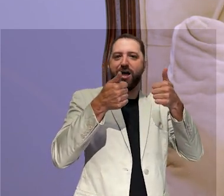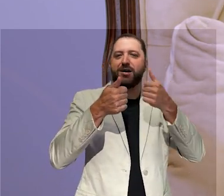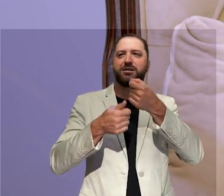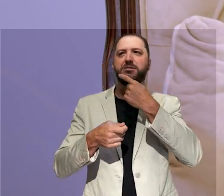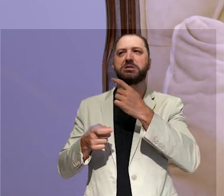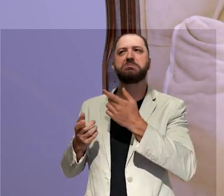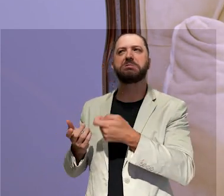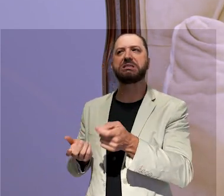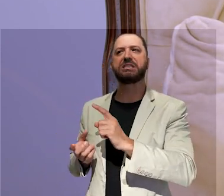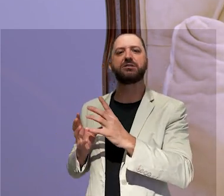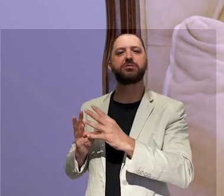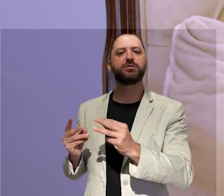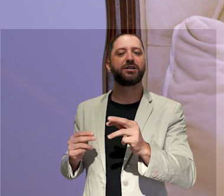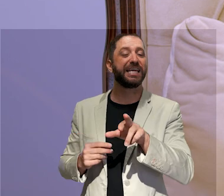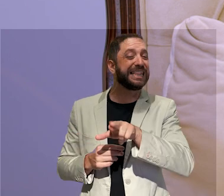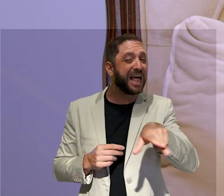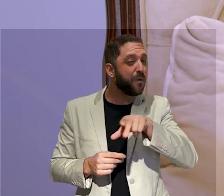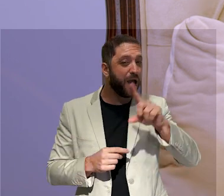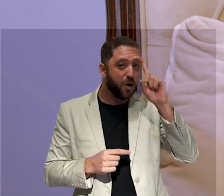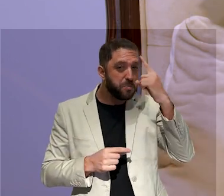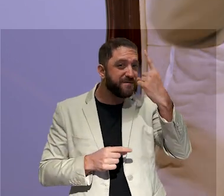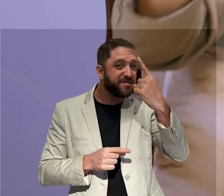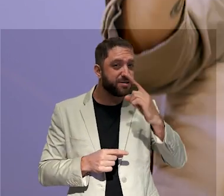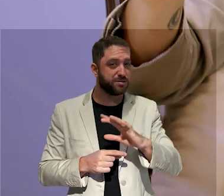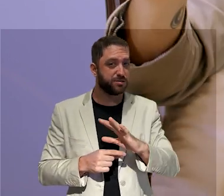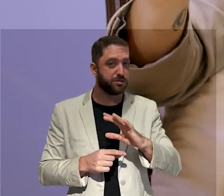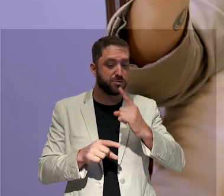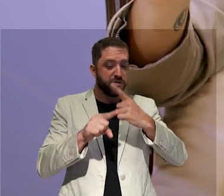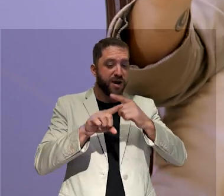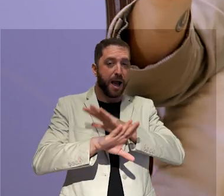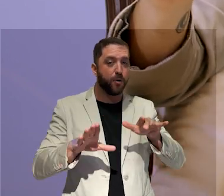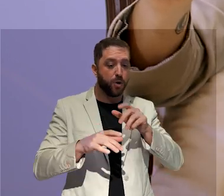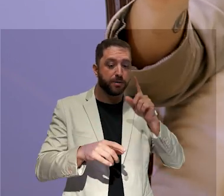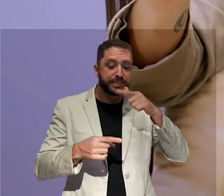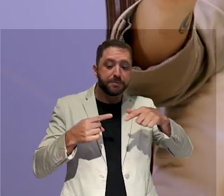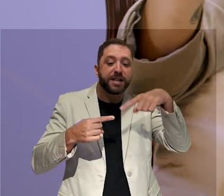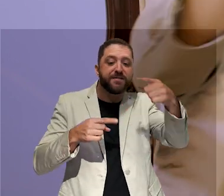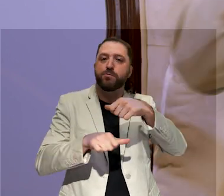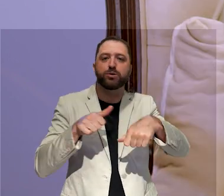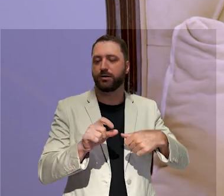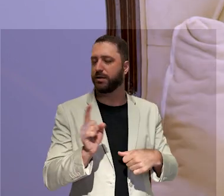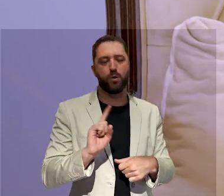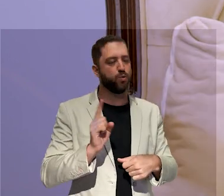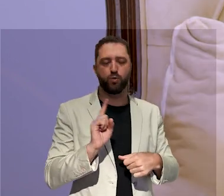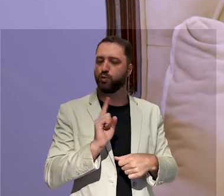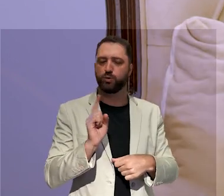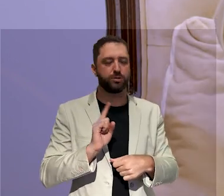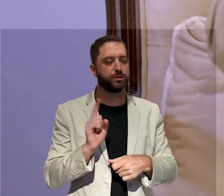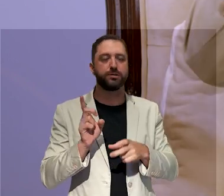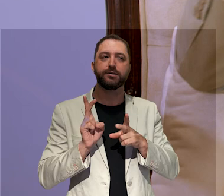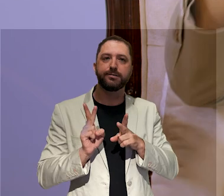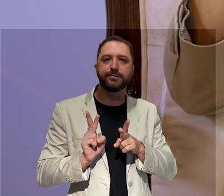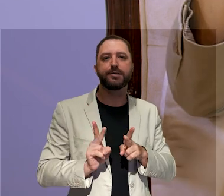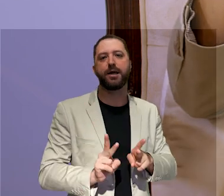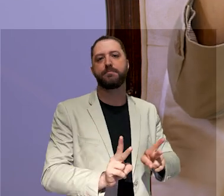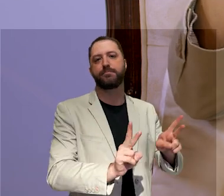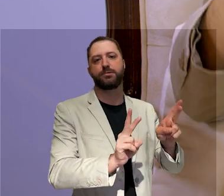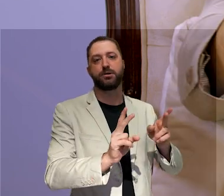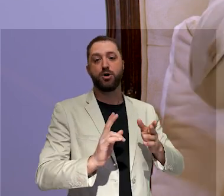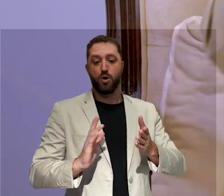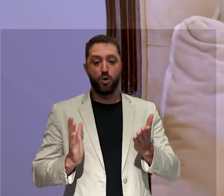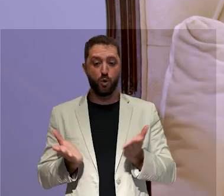estou te falando que hoje tem importante ser feito hoje, não vai melhorar semana que vem. Consistência e constância, isso que é saúde